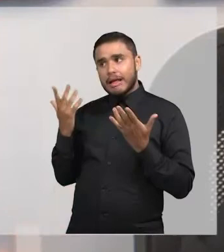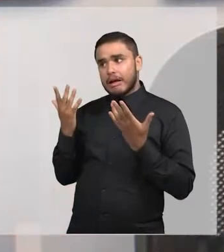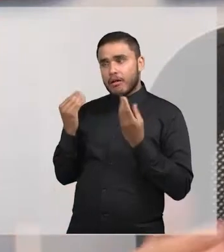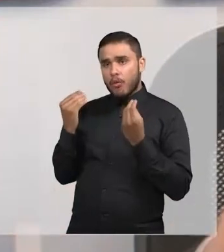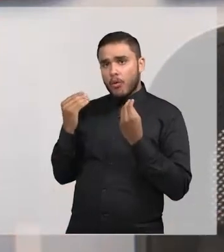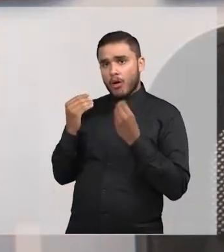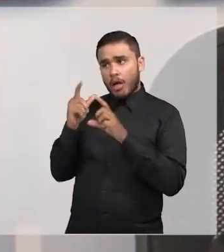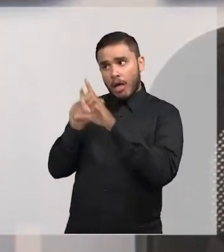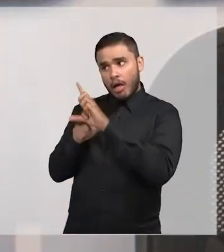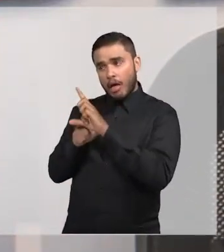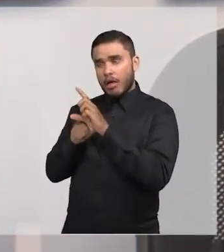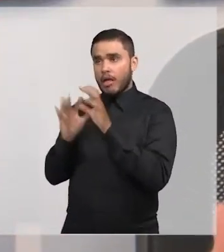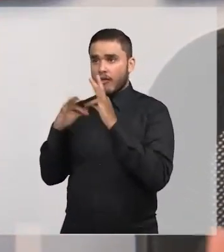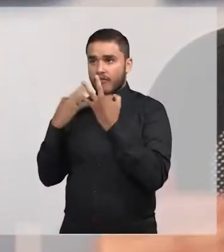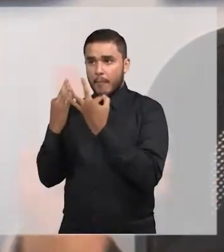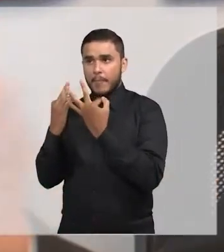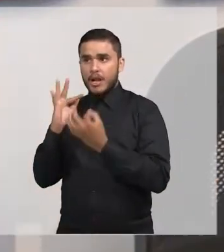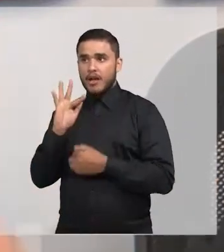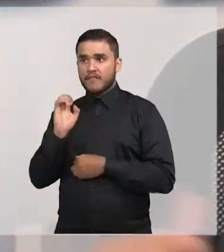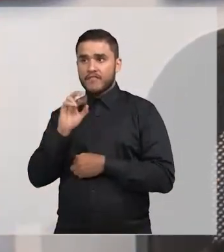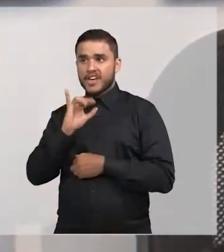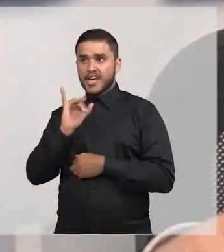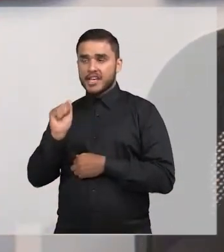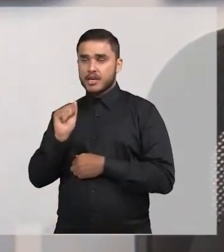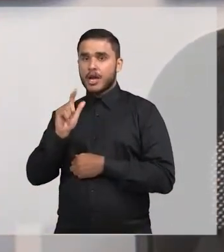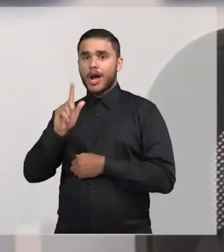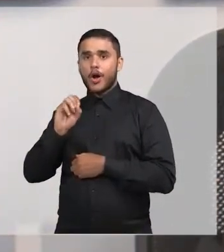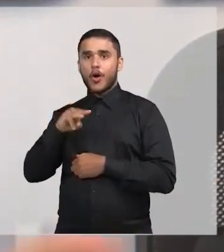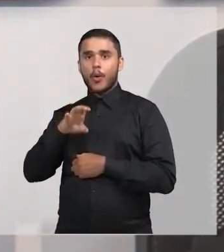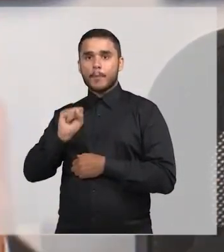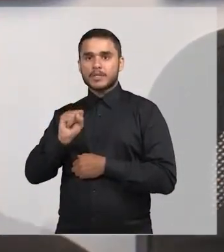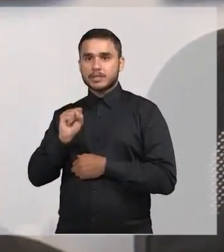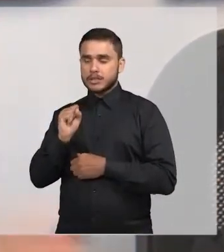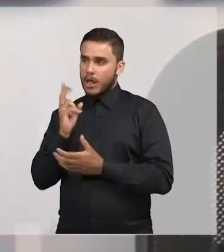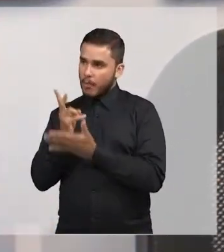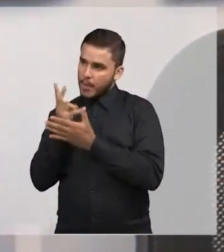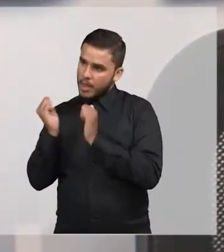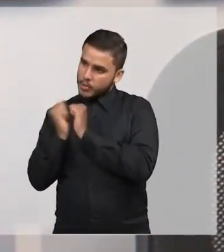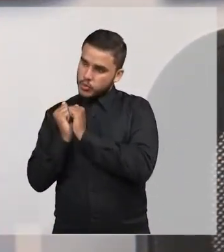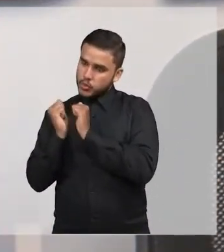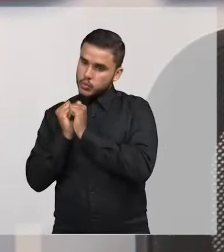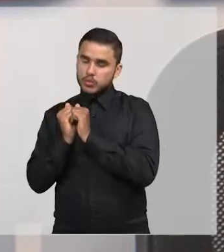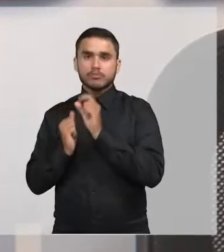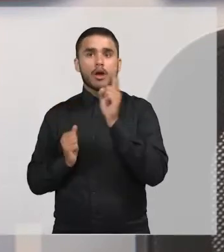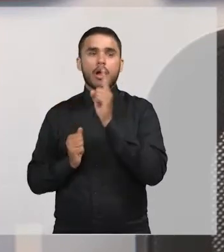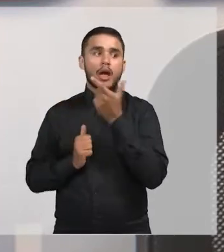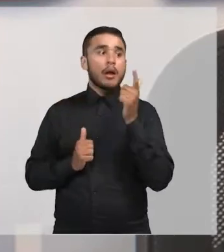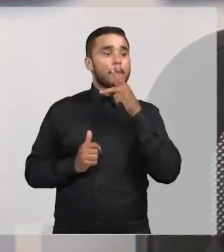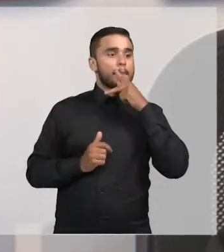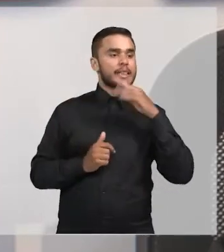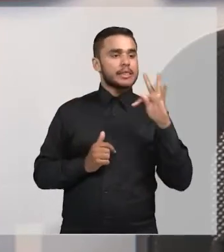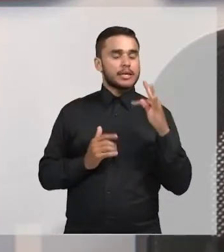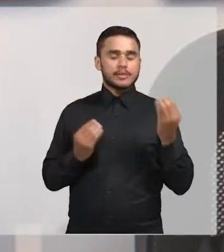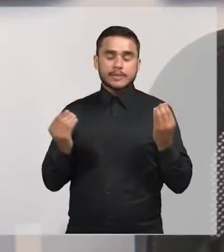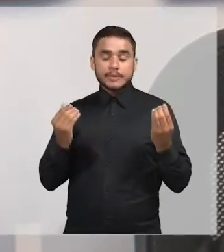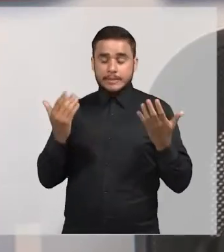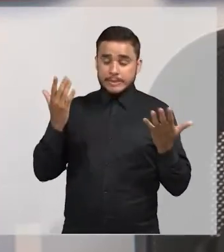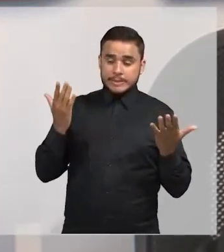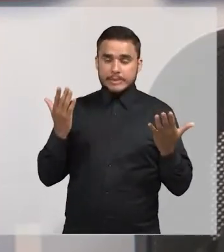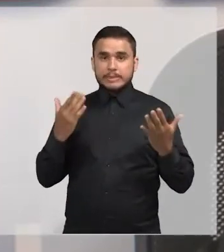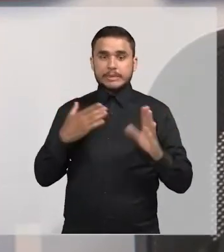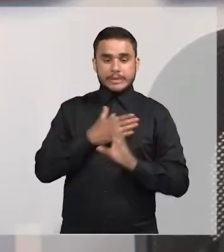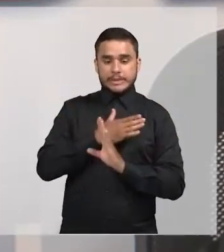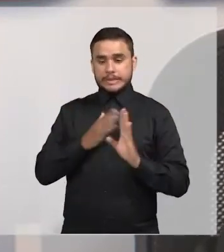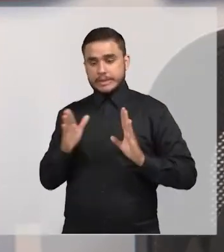eu acho, e eu vinha ventilando aqui há um bom tempo, nesse programa, nos outros programas que a gente fazemos, que o Bolsonaro